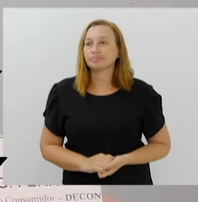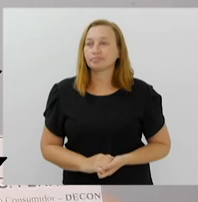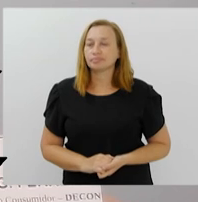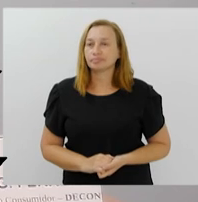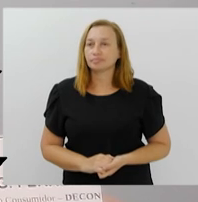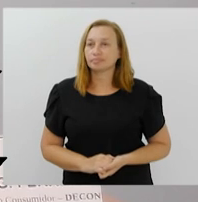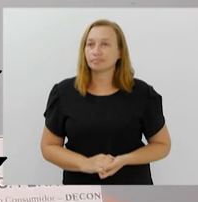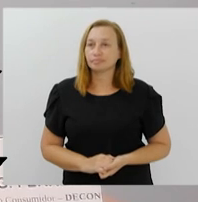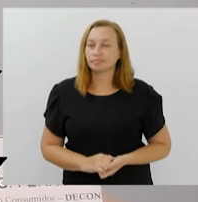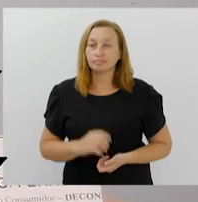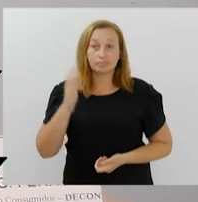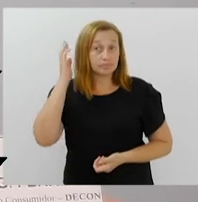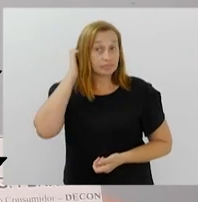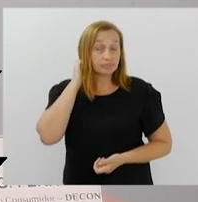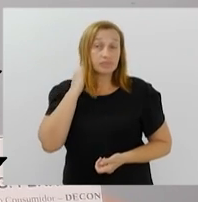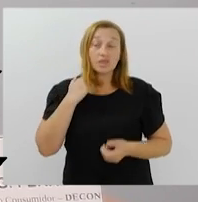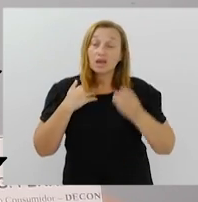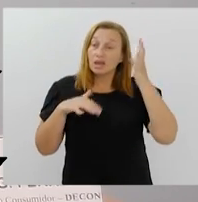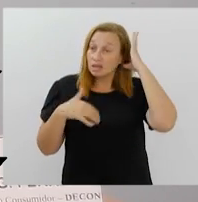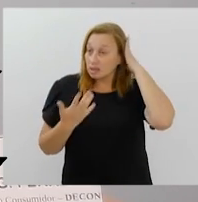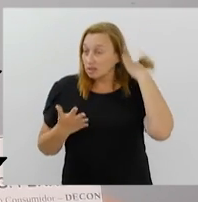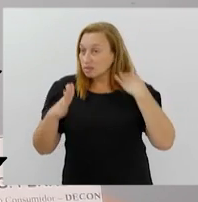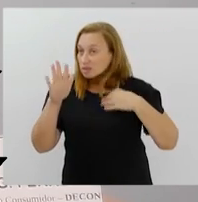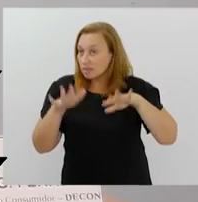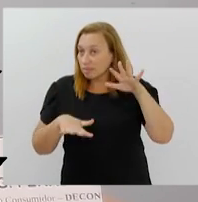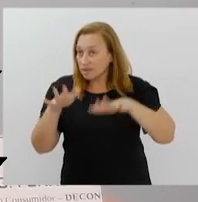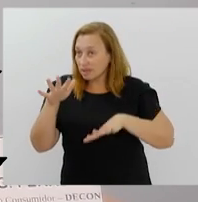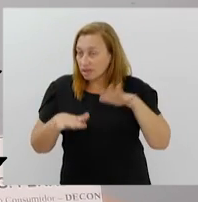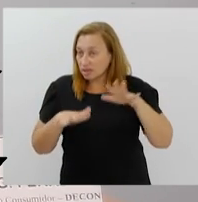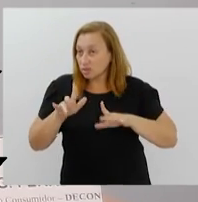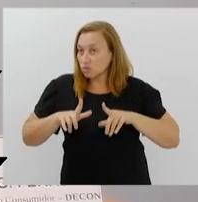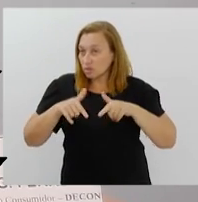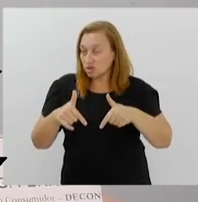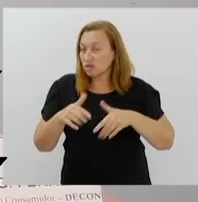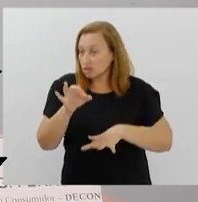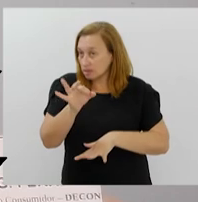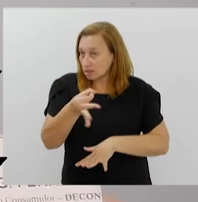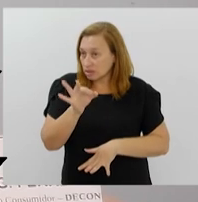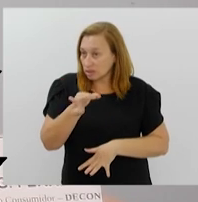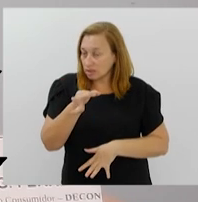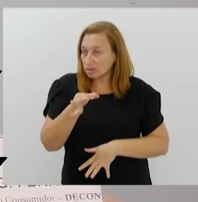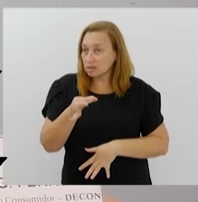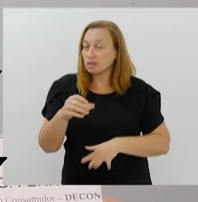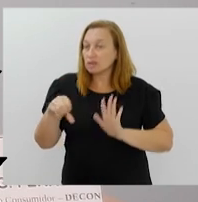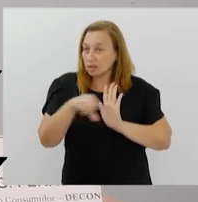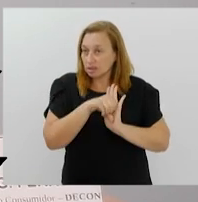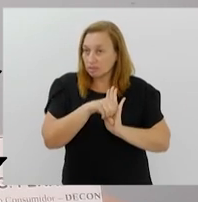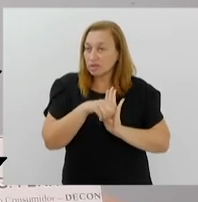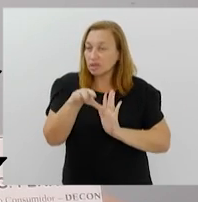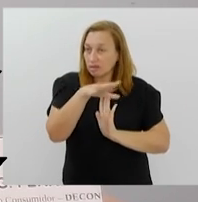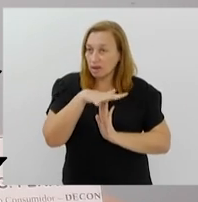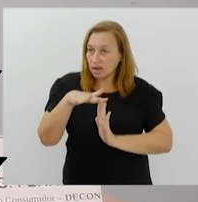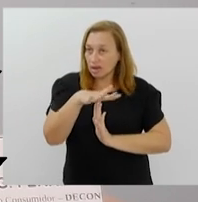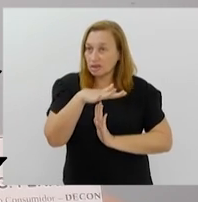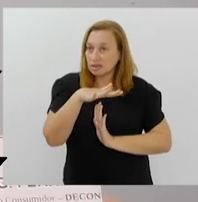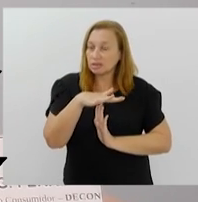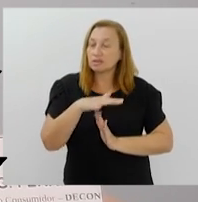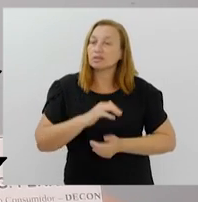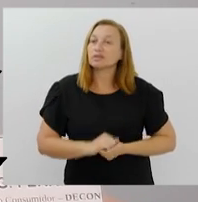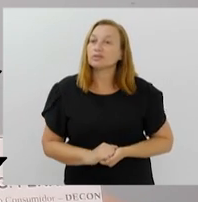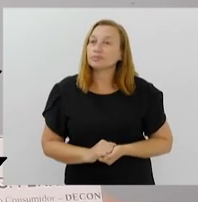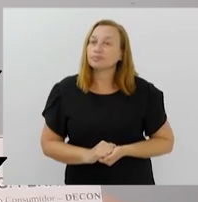isso então independente da ação Cível tenham certeza que a esfera criminal também tá sendo eh